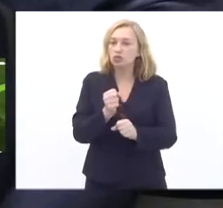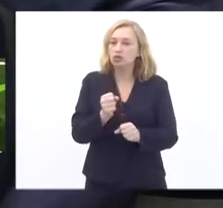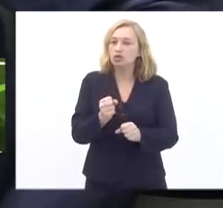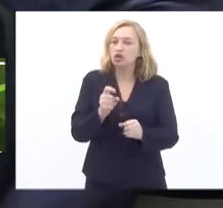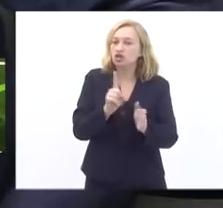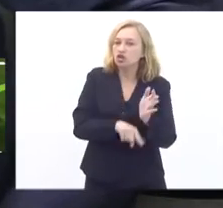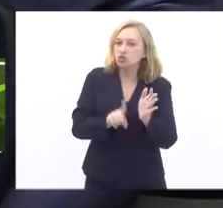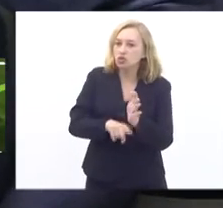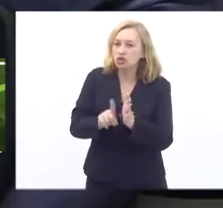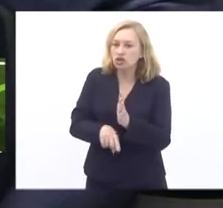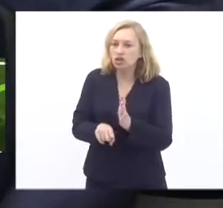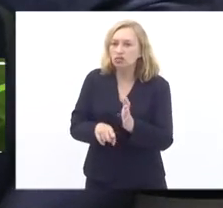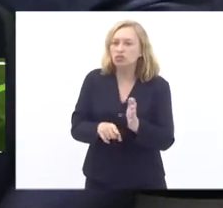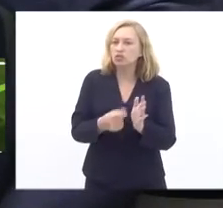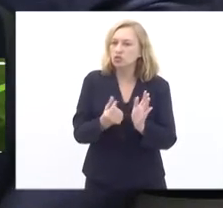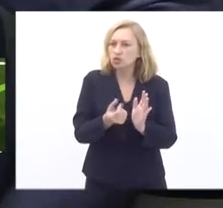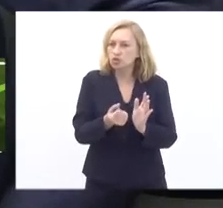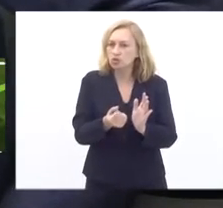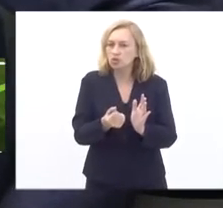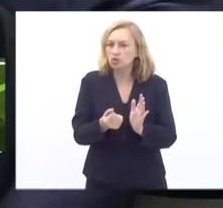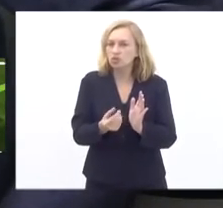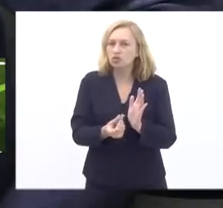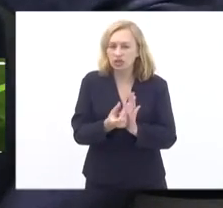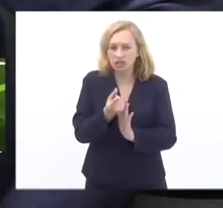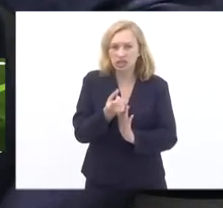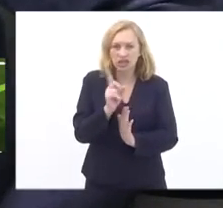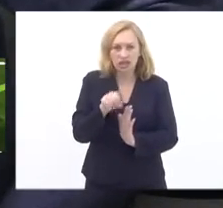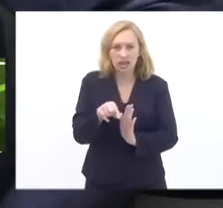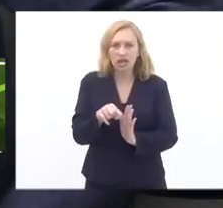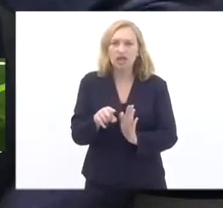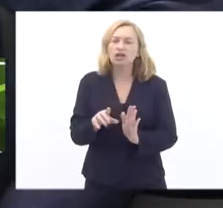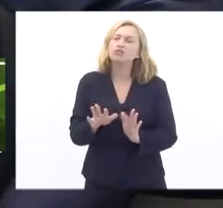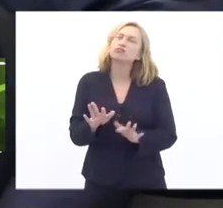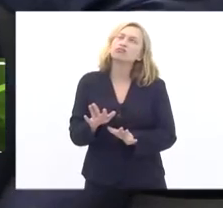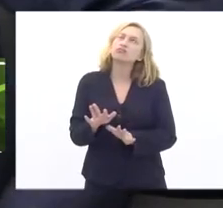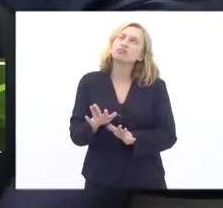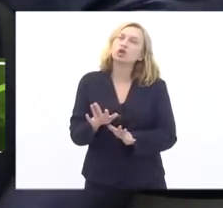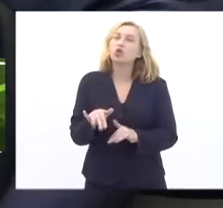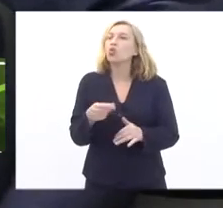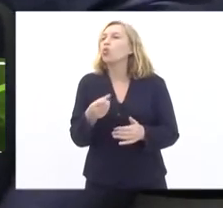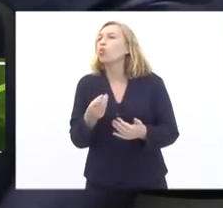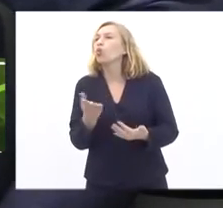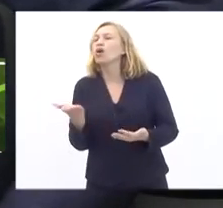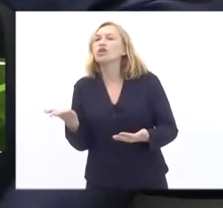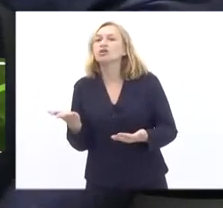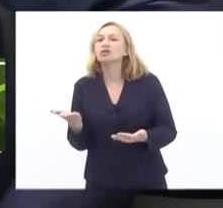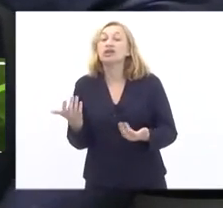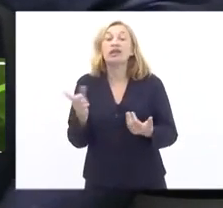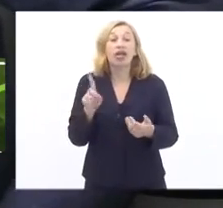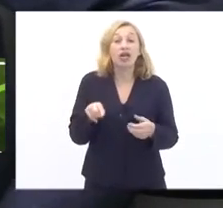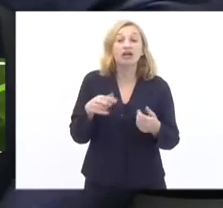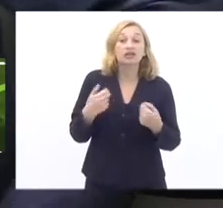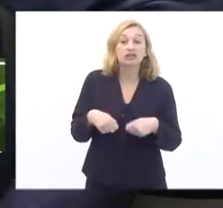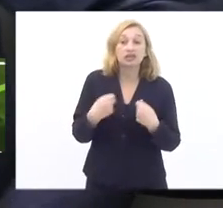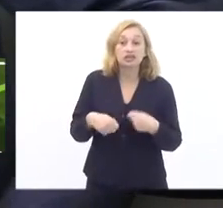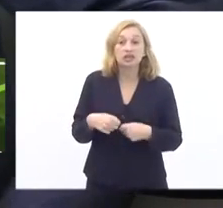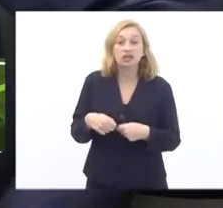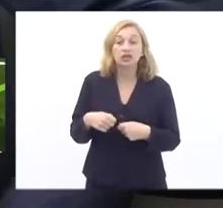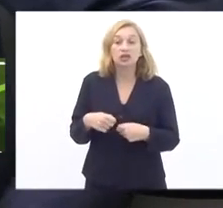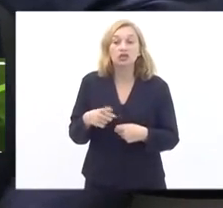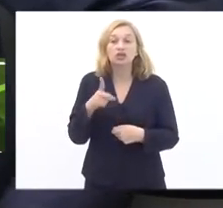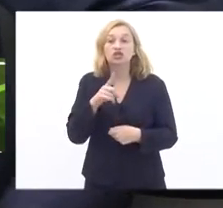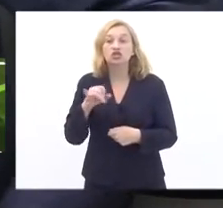lucro, despesas financeiras. Né? Então, seria, vamos dizer assim, quanto que é necessário por dia